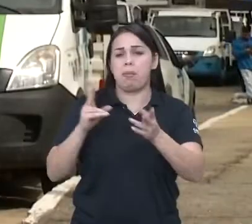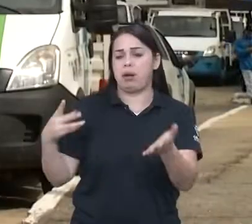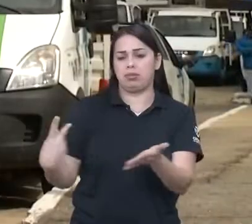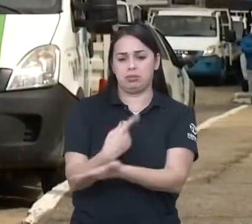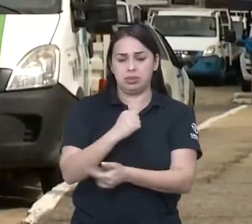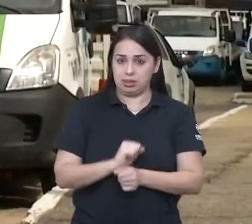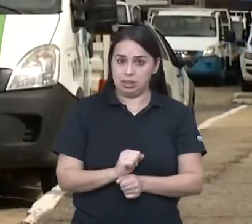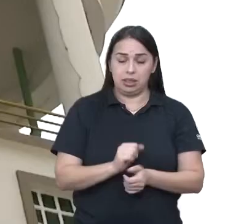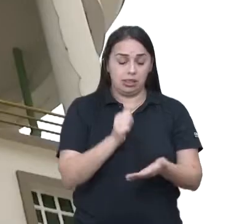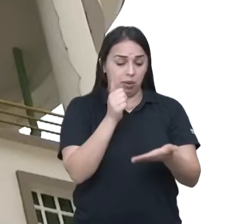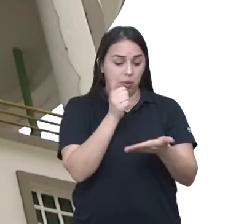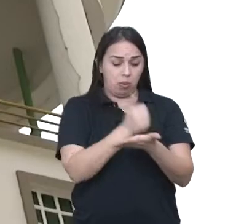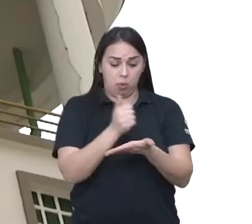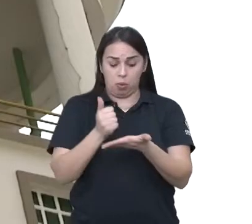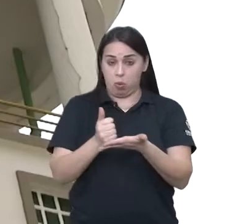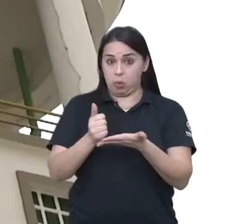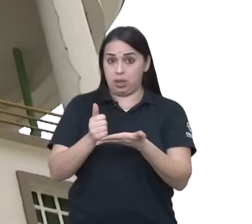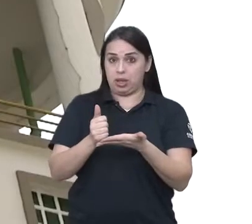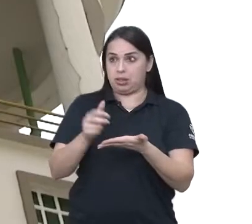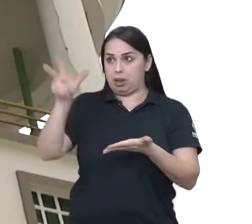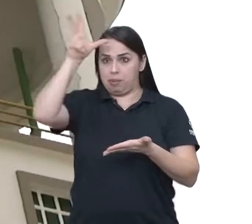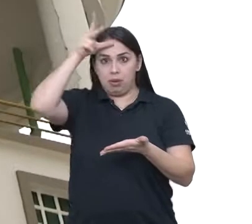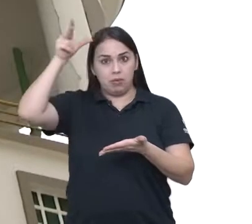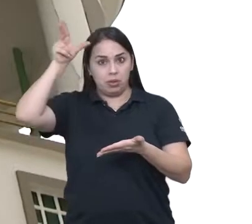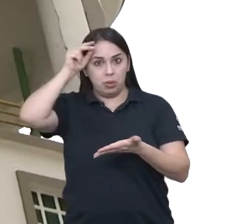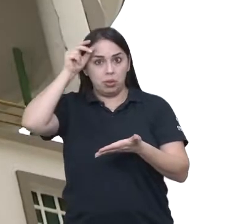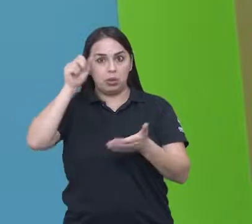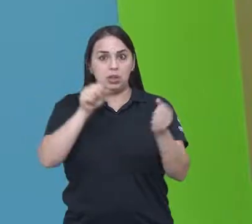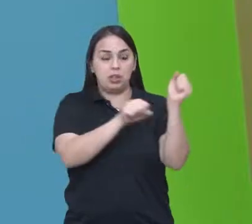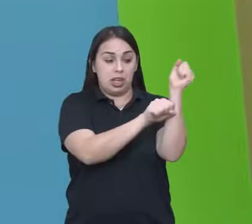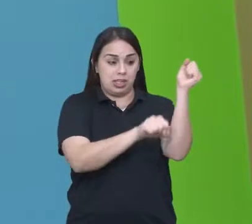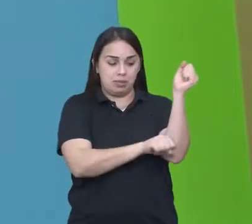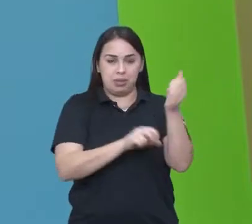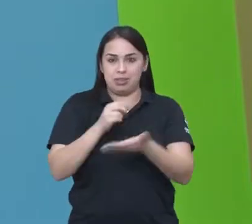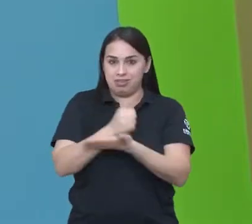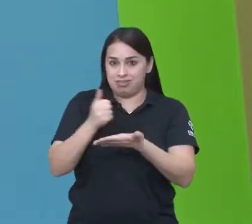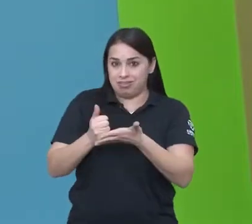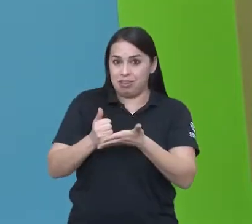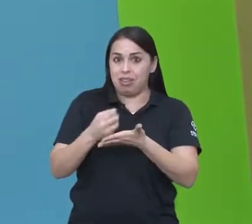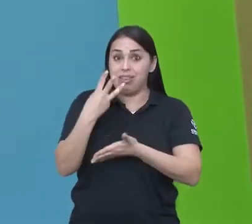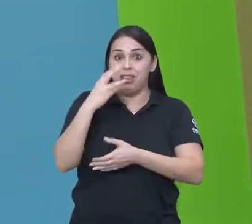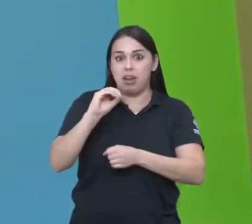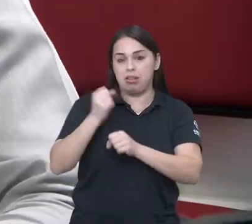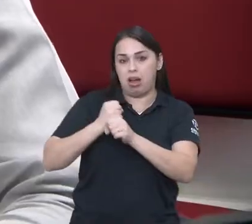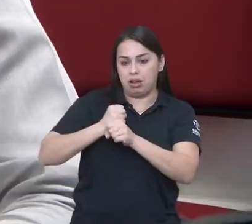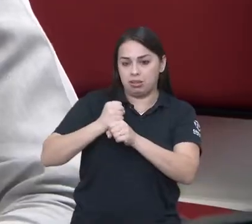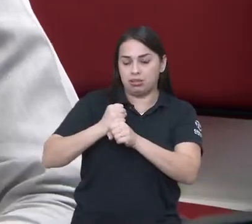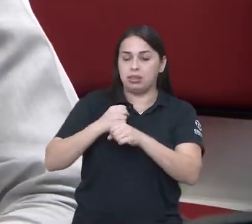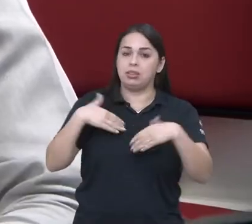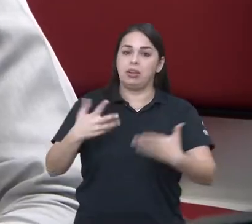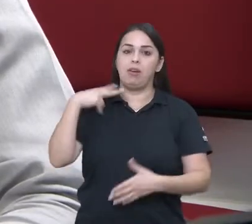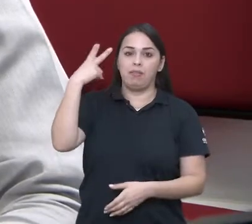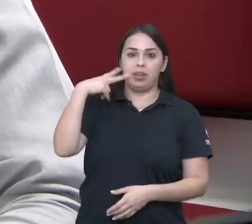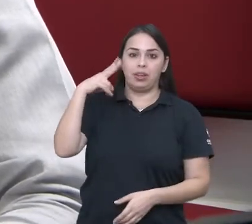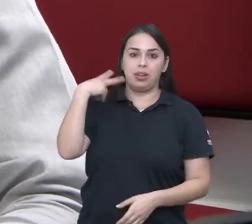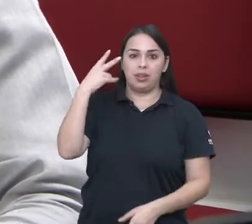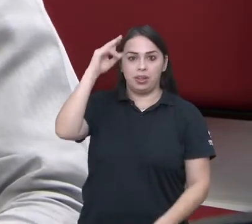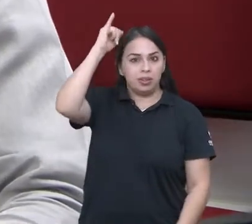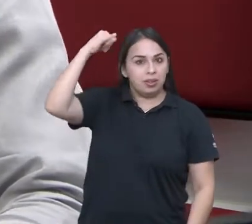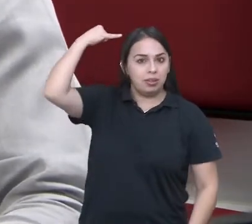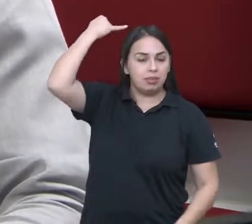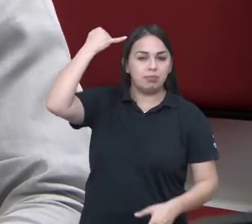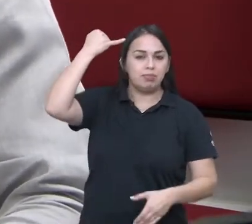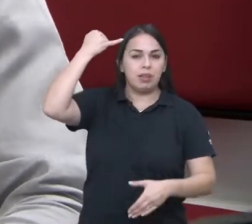são constantes. O contrato da Prefeitura com a Sabesp tem vigência de 30 anos e o vereador Dr. José